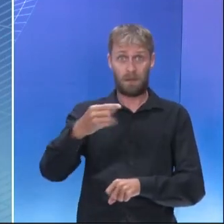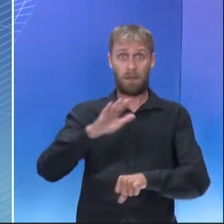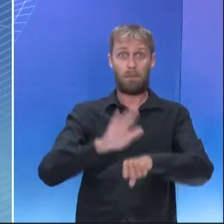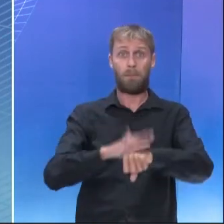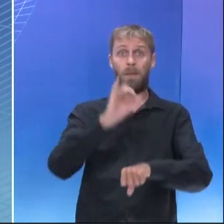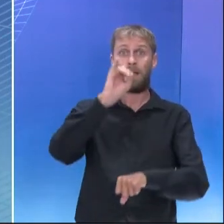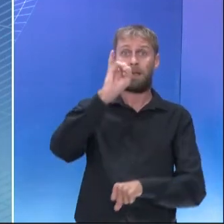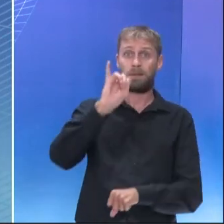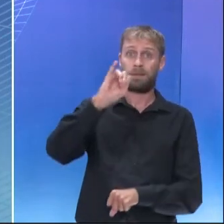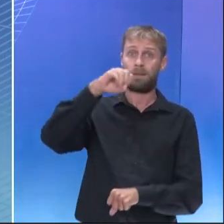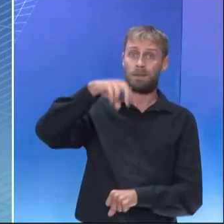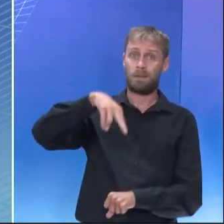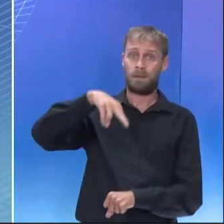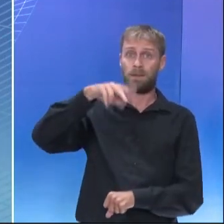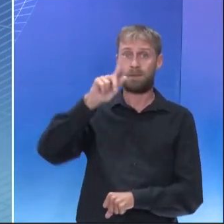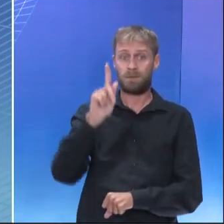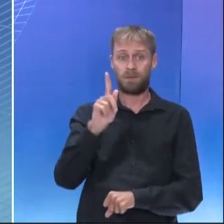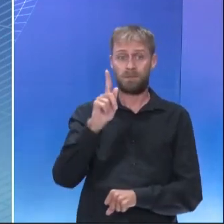de ing.